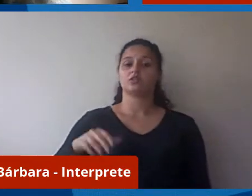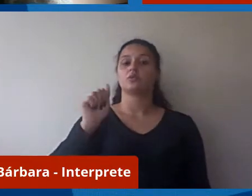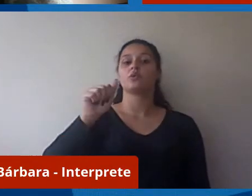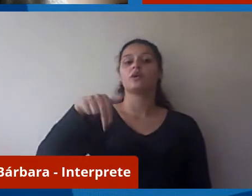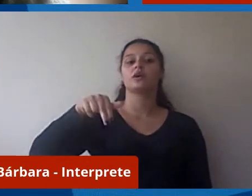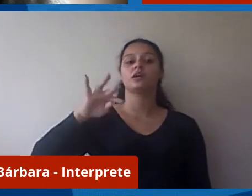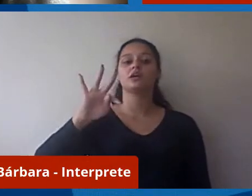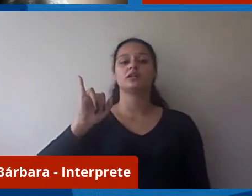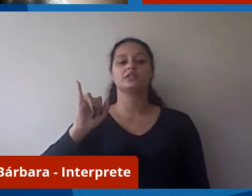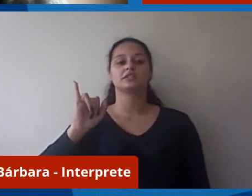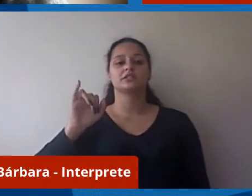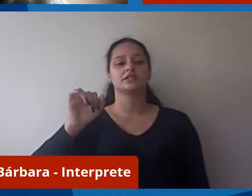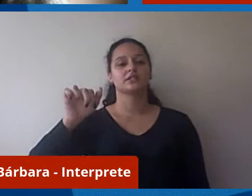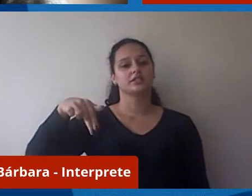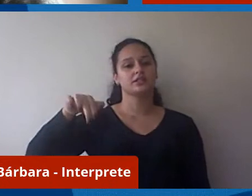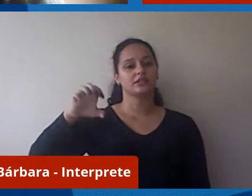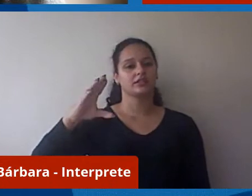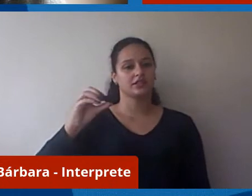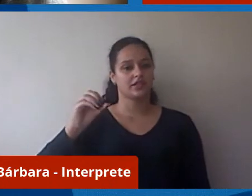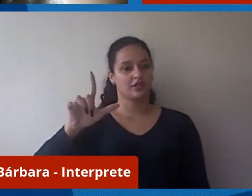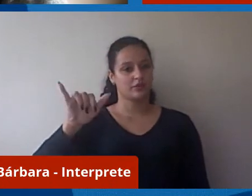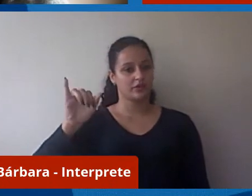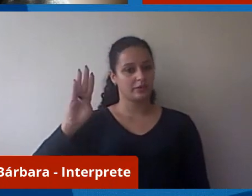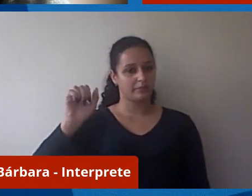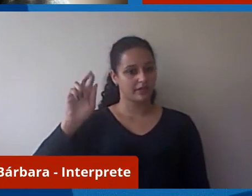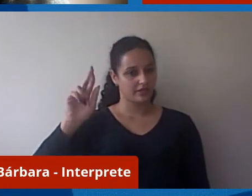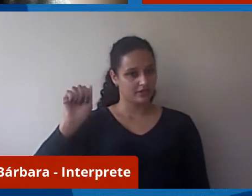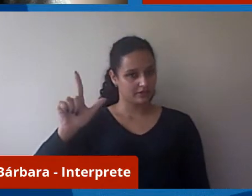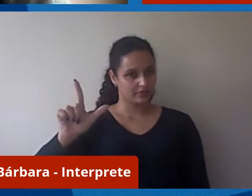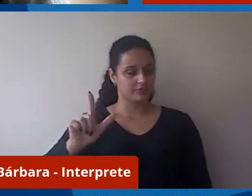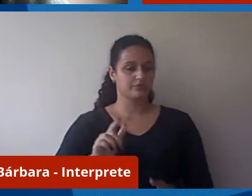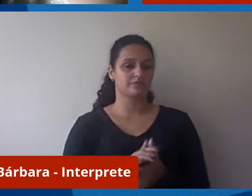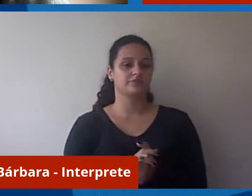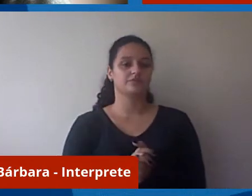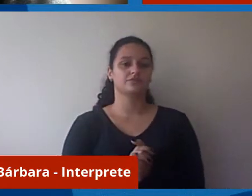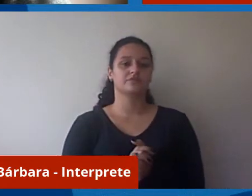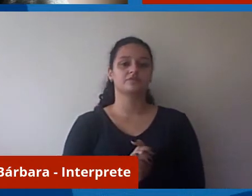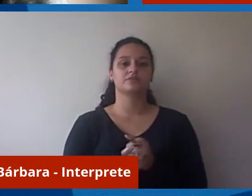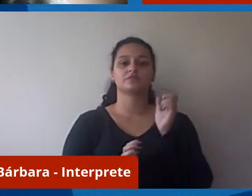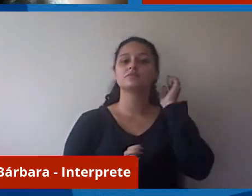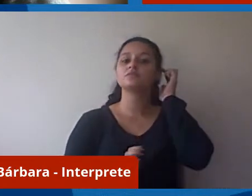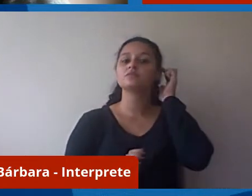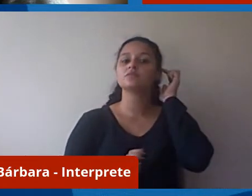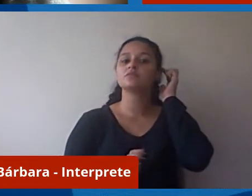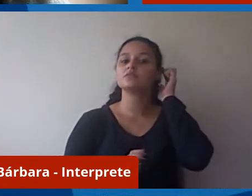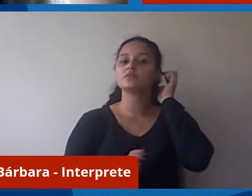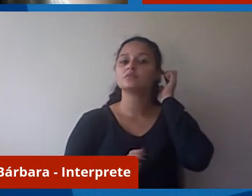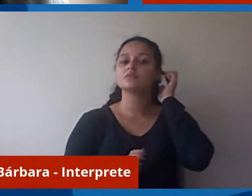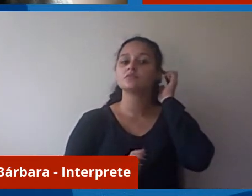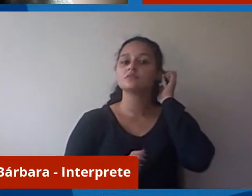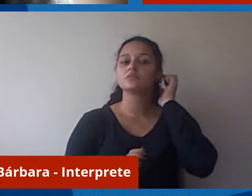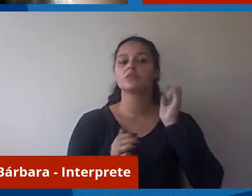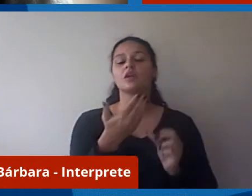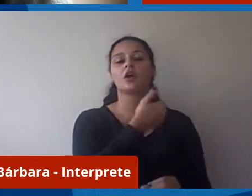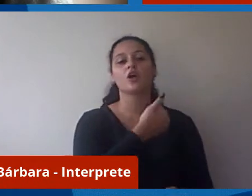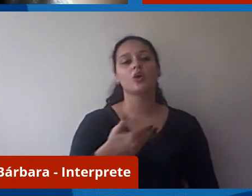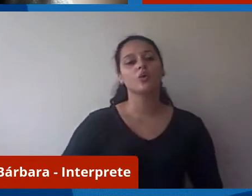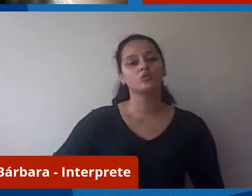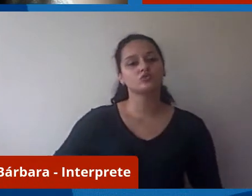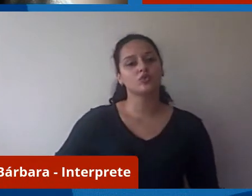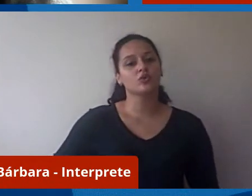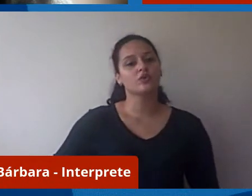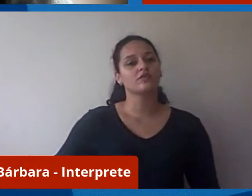Temer foi um governo que restaurou o neoliberalismo imediatamente. E os governos do Lula e da Dilma foram governos